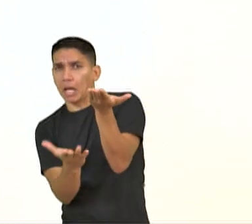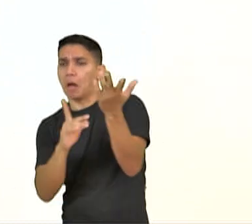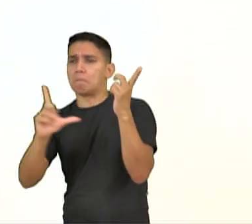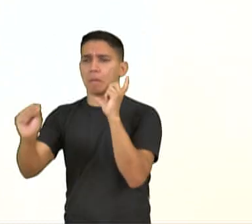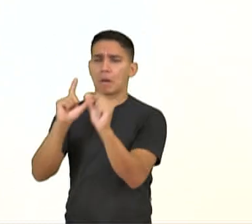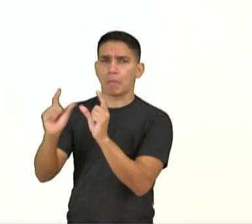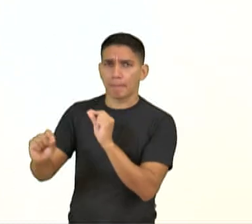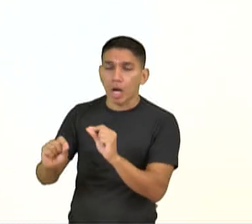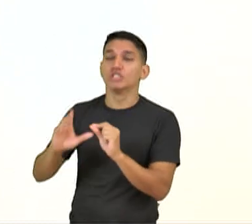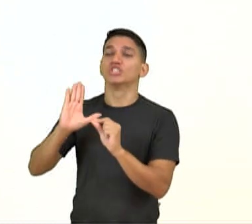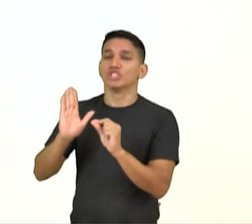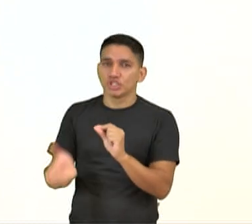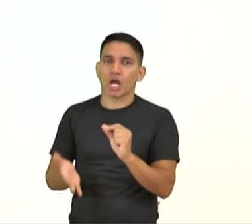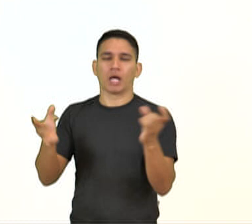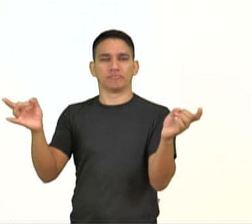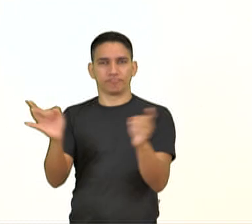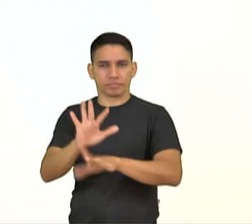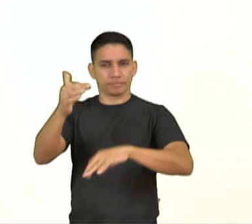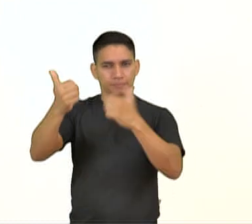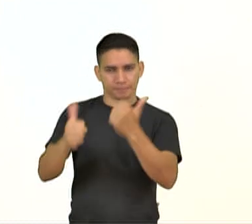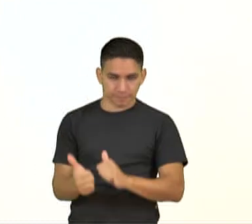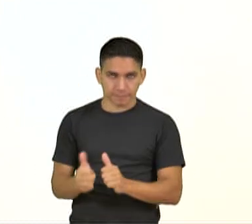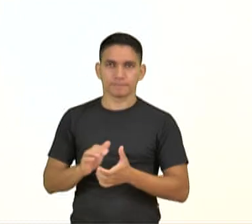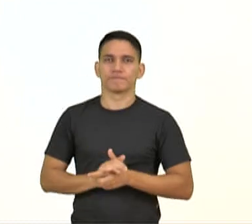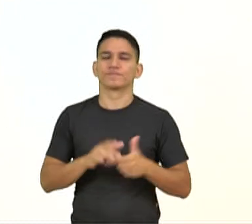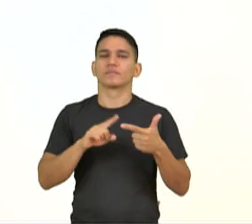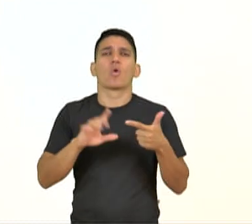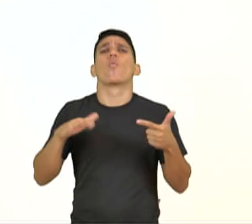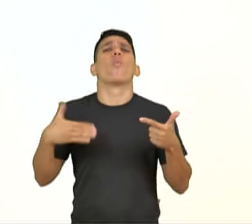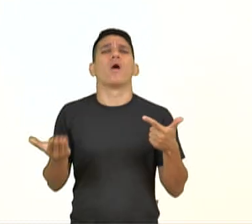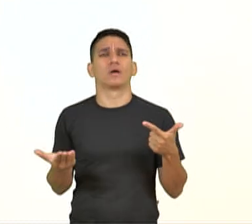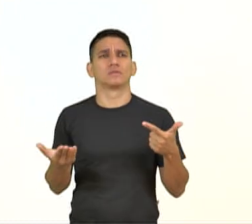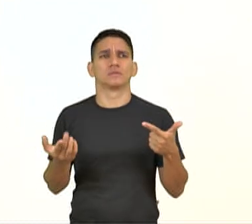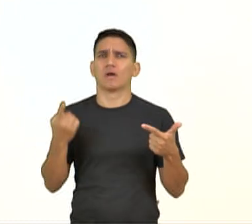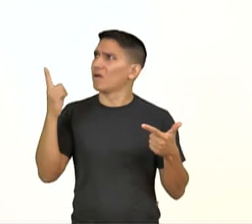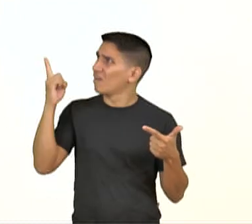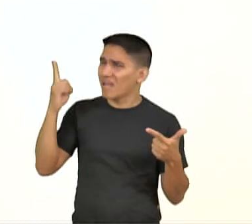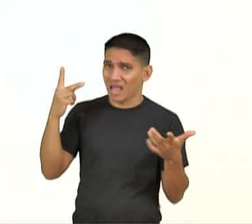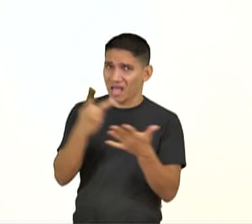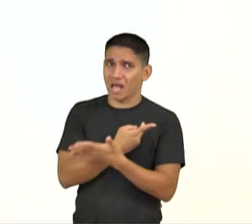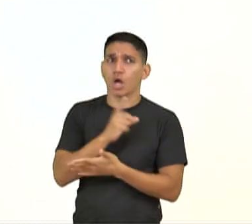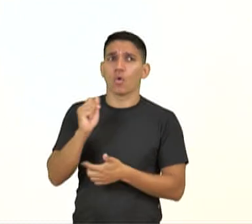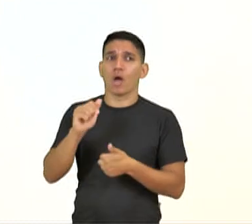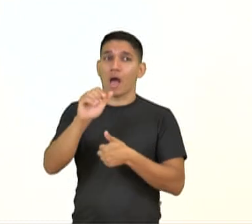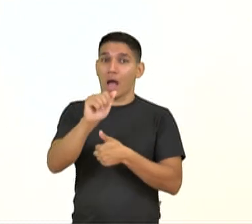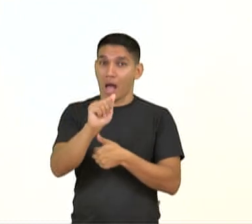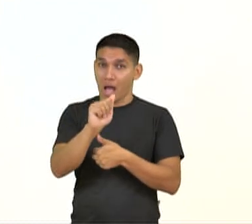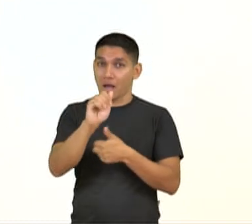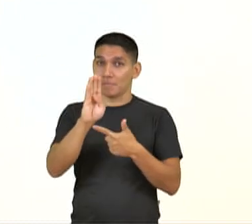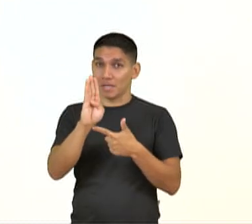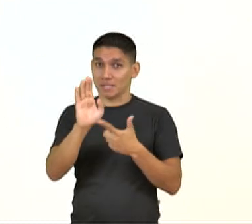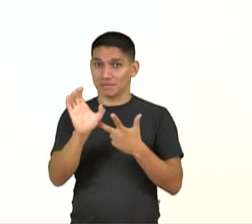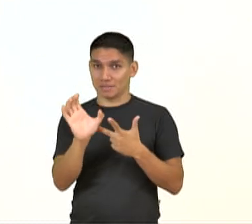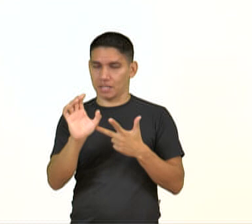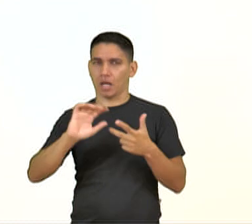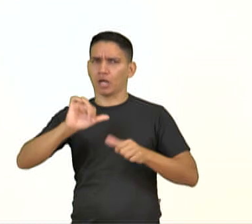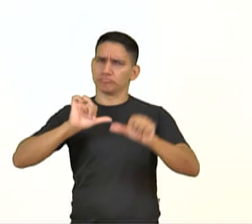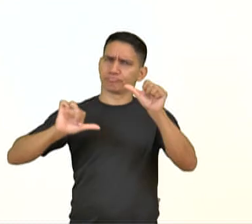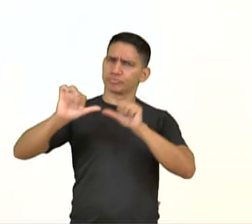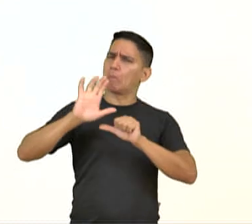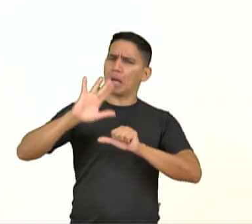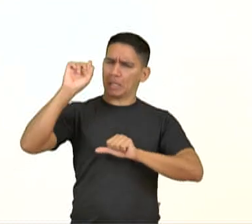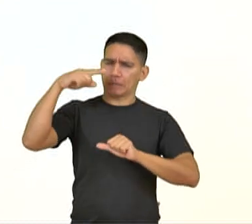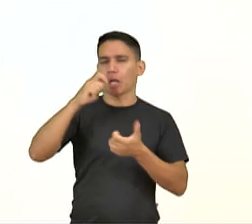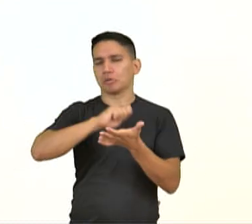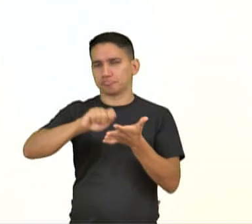análise concluída. Quando aconteceu, aqui tá errado, tá gente? Seria A, B e C. Houve uma troca aqui, mas depois a